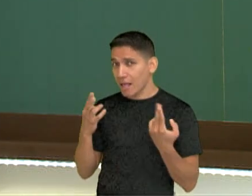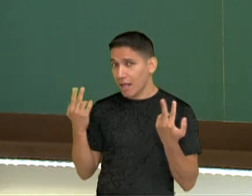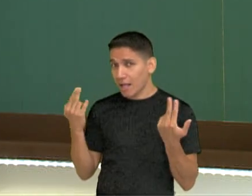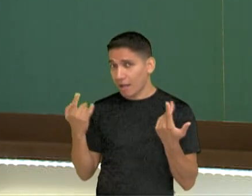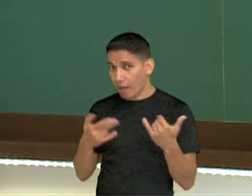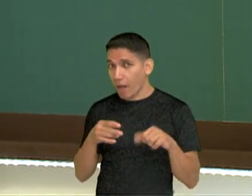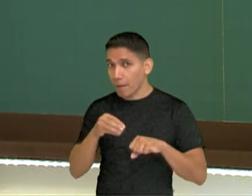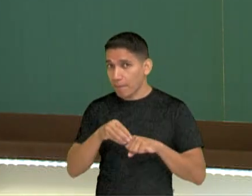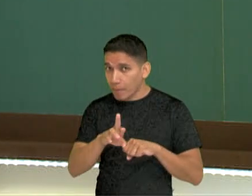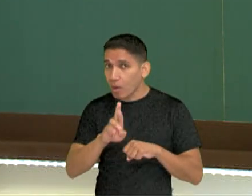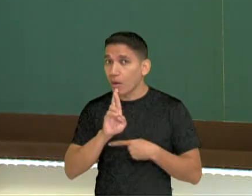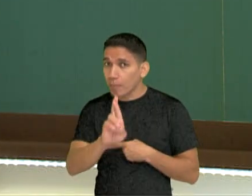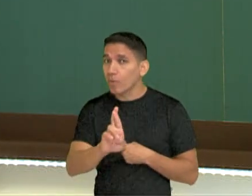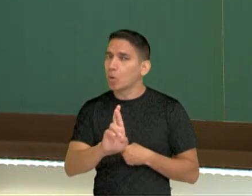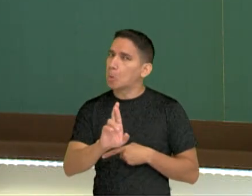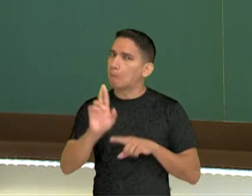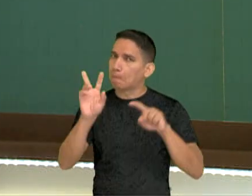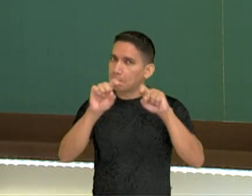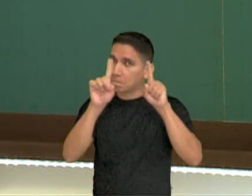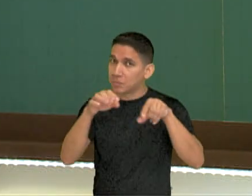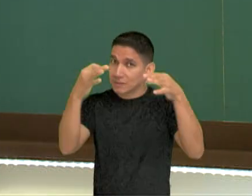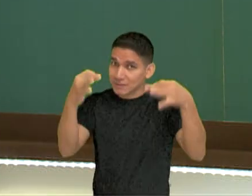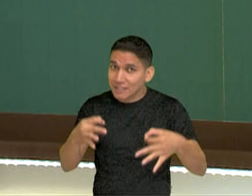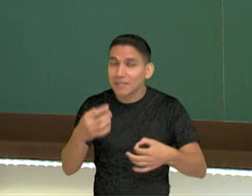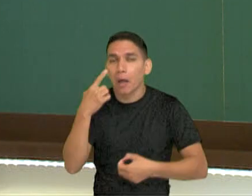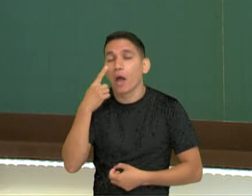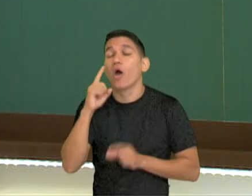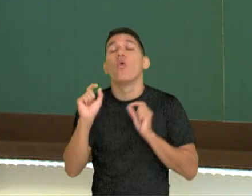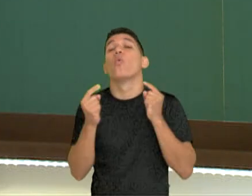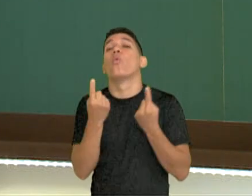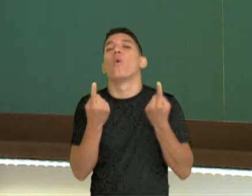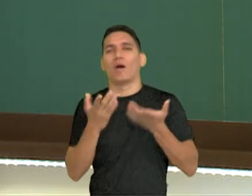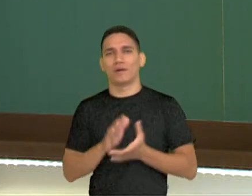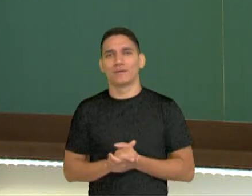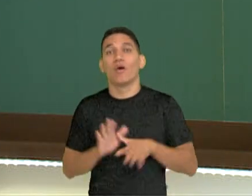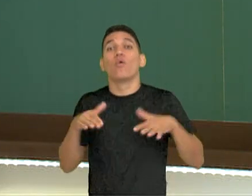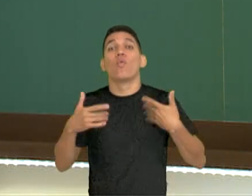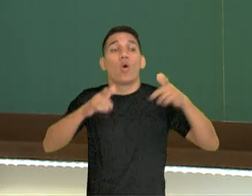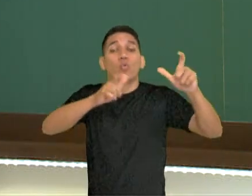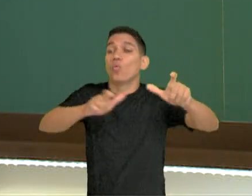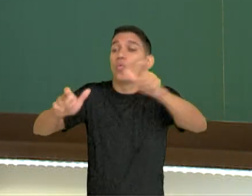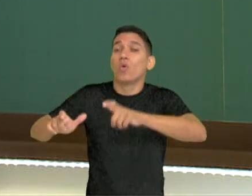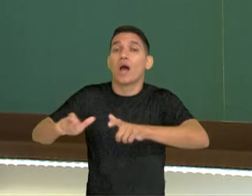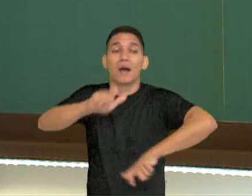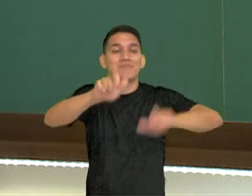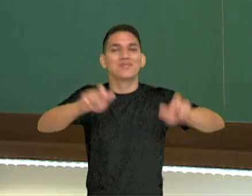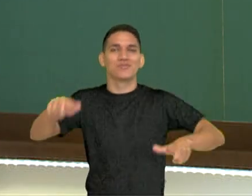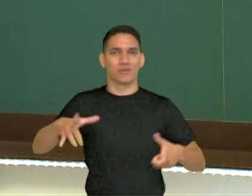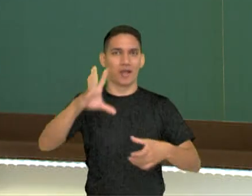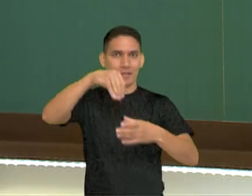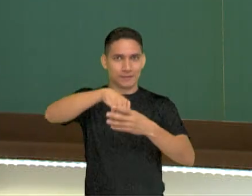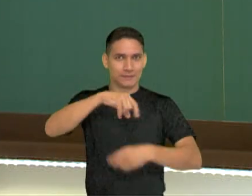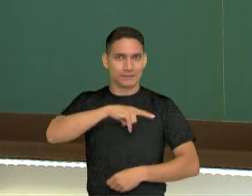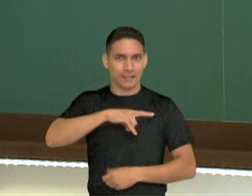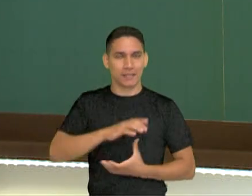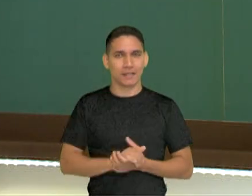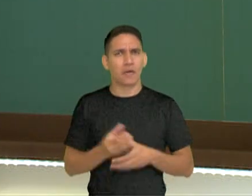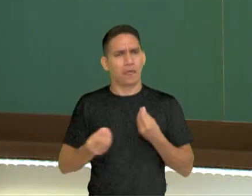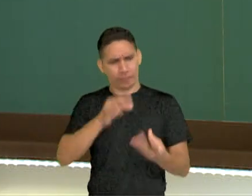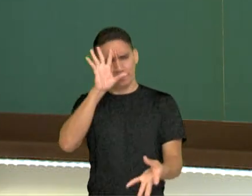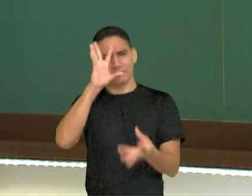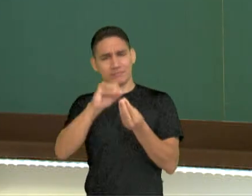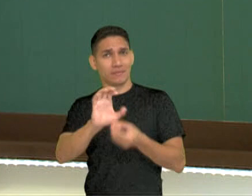respondeu? Será que você respondeu corretamente? Olha lá, em que lugar então os personagens se encontram? E como que é possível chegar a